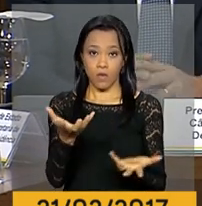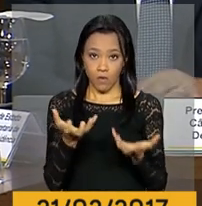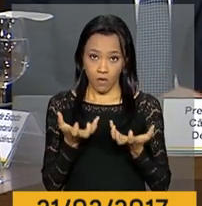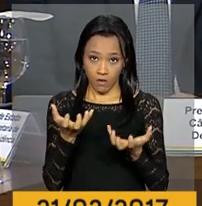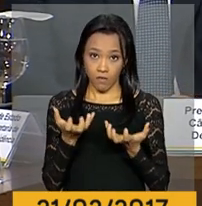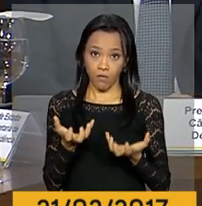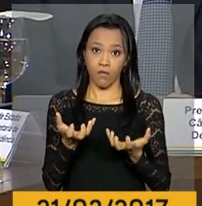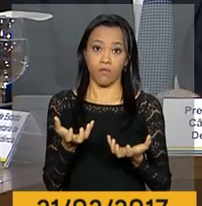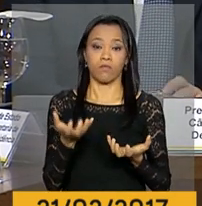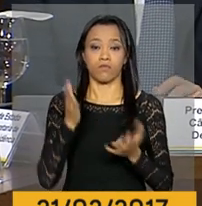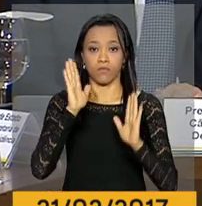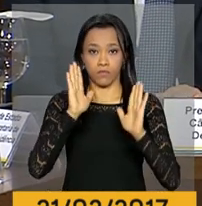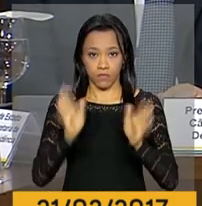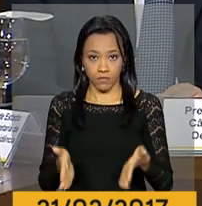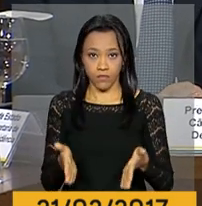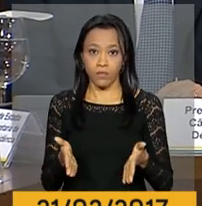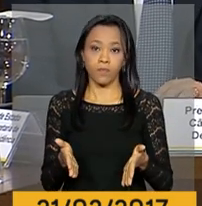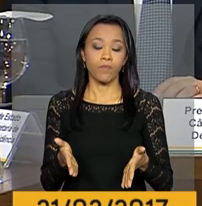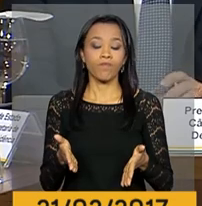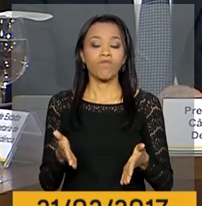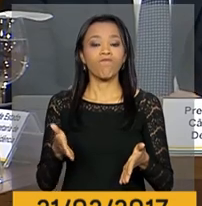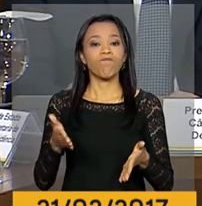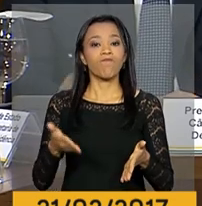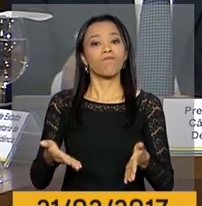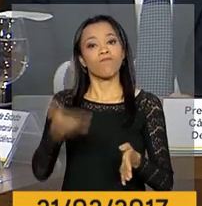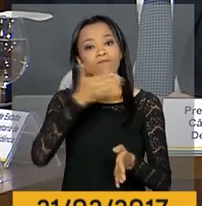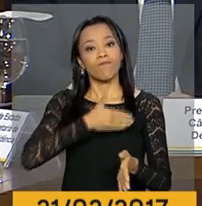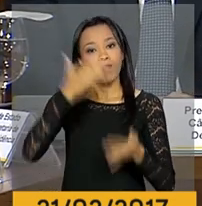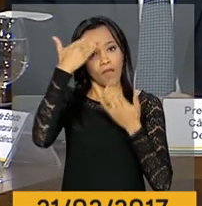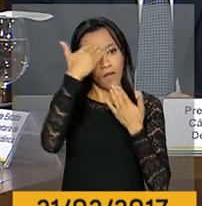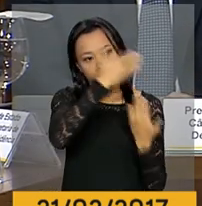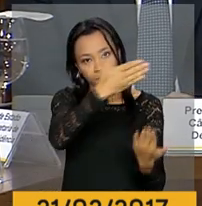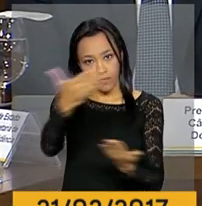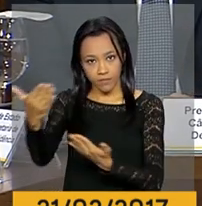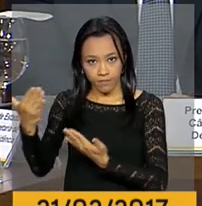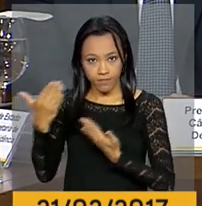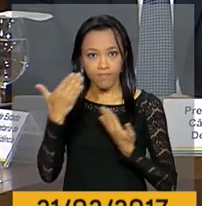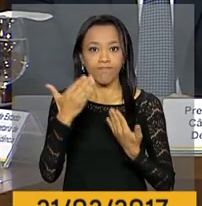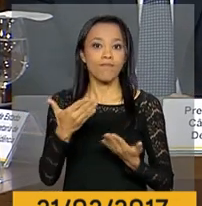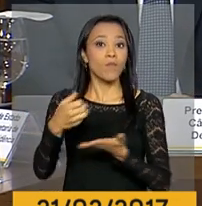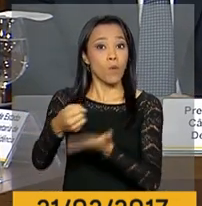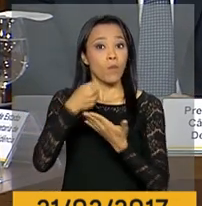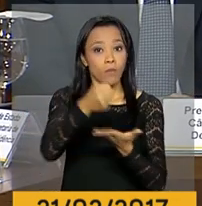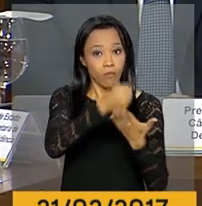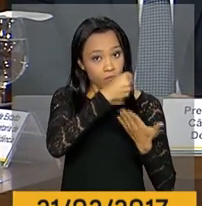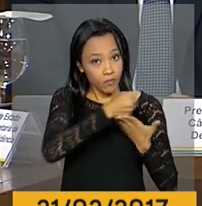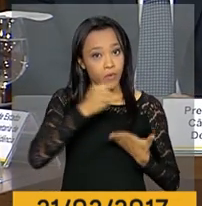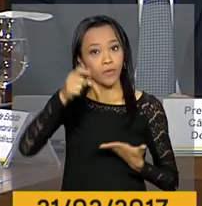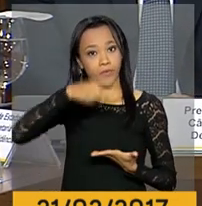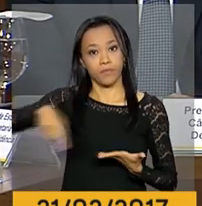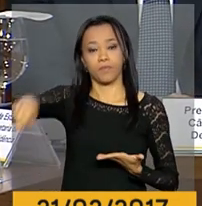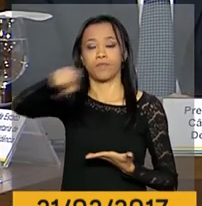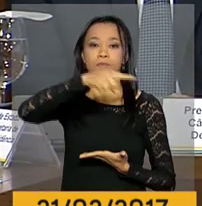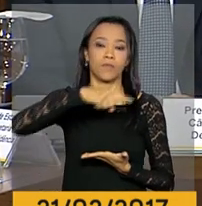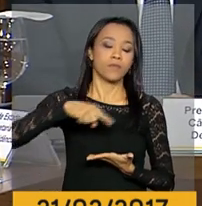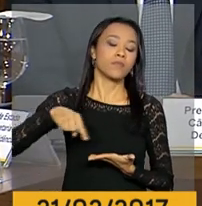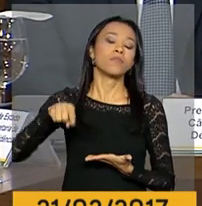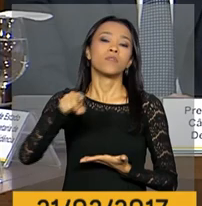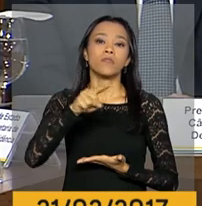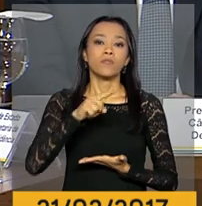desde logo agradecer em primeiro lugar o apoio extraordinário que todos